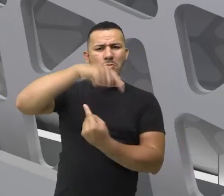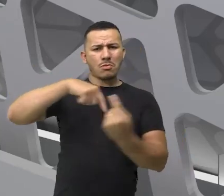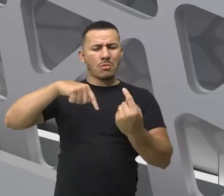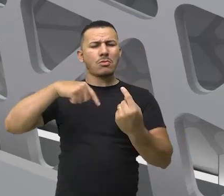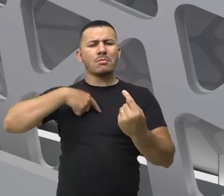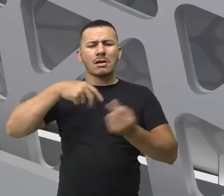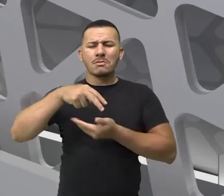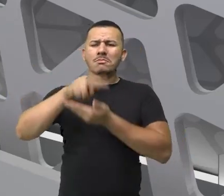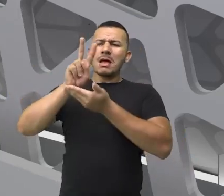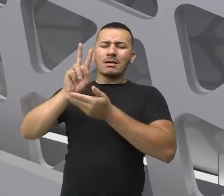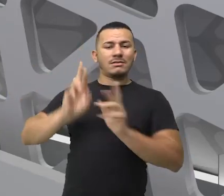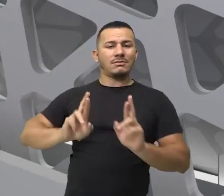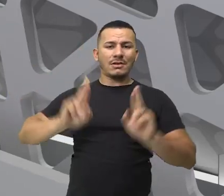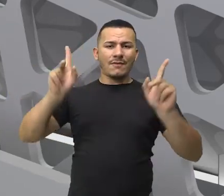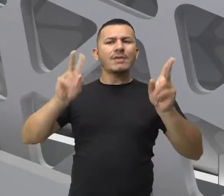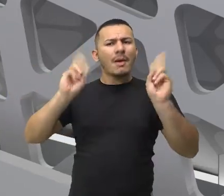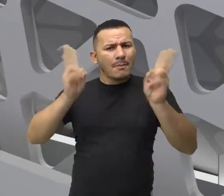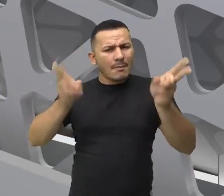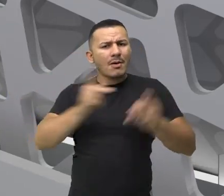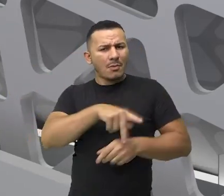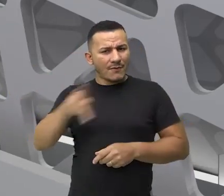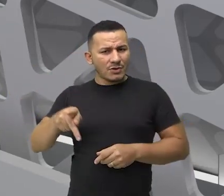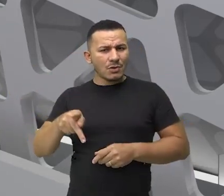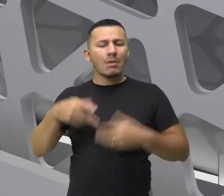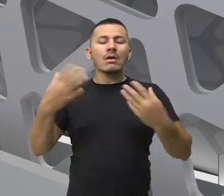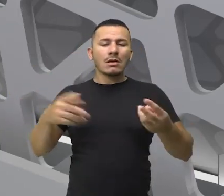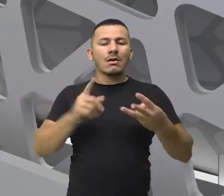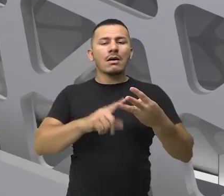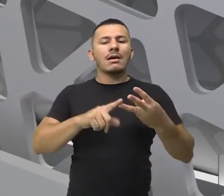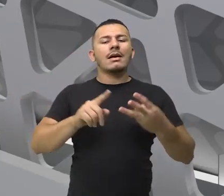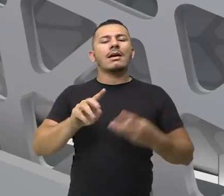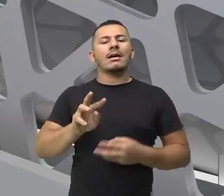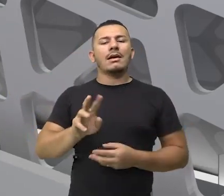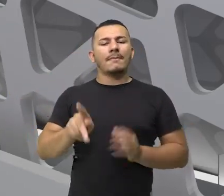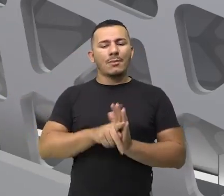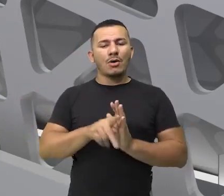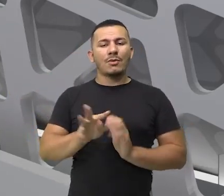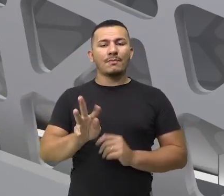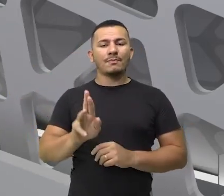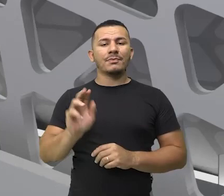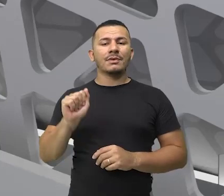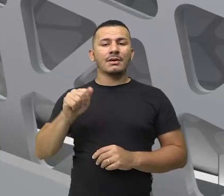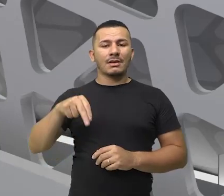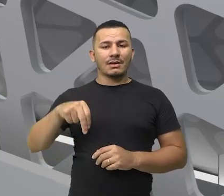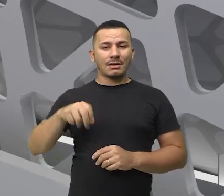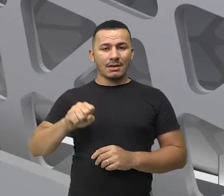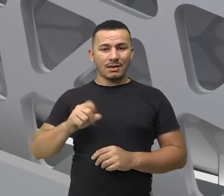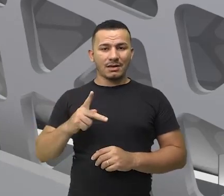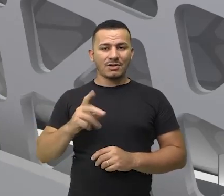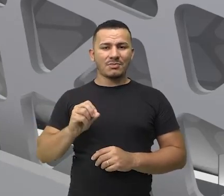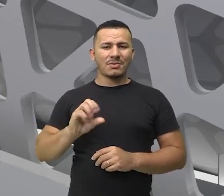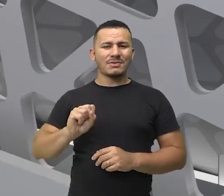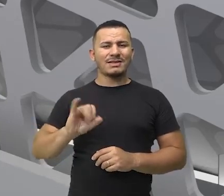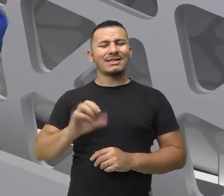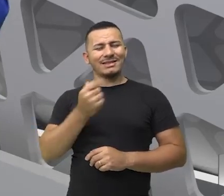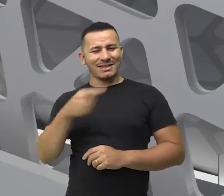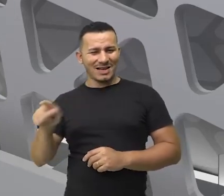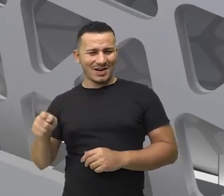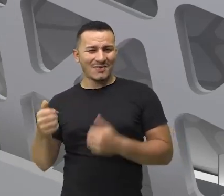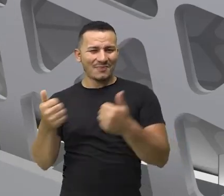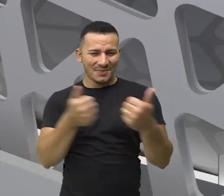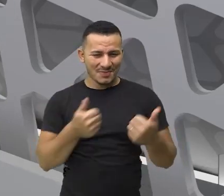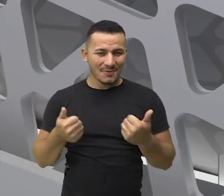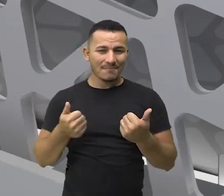ficou com as pernas para cima, mas é o professor Aldemir. Então isso foi por uma transposição. Beleza, meu povo?